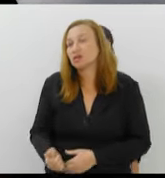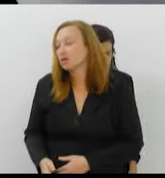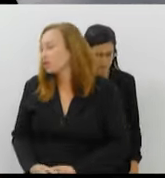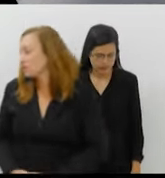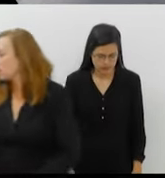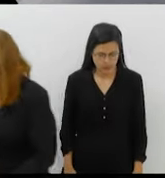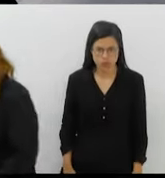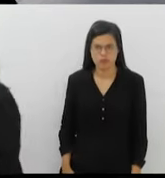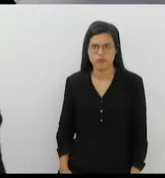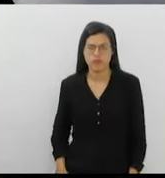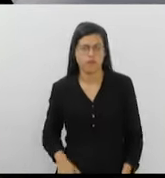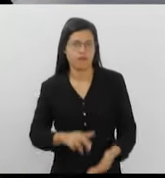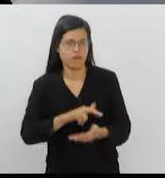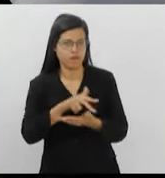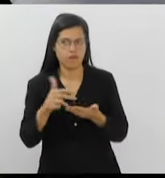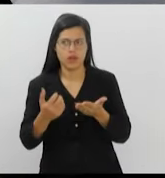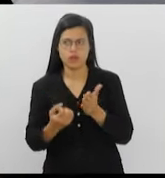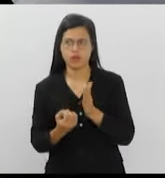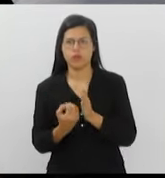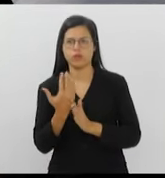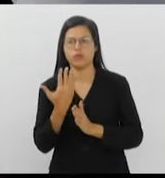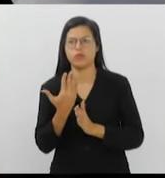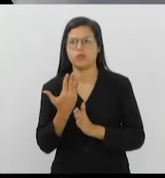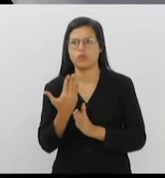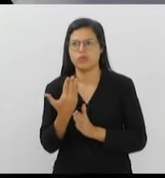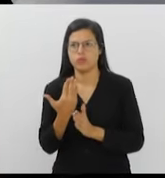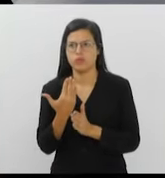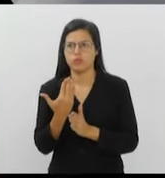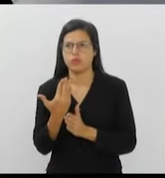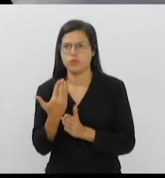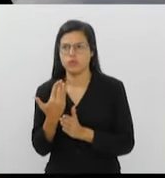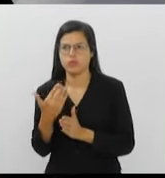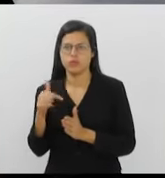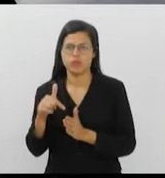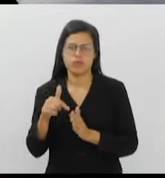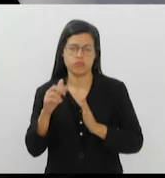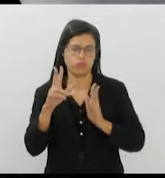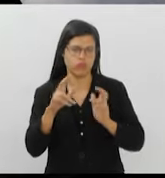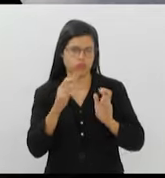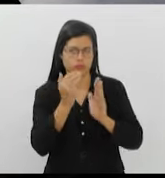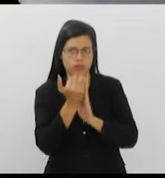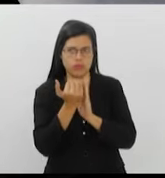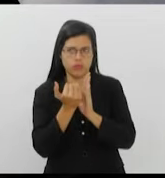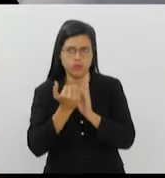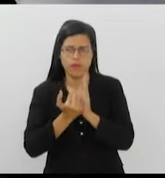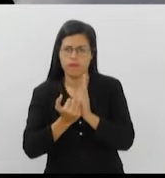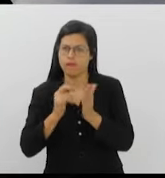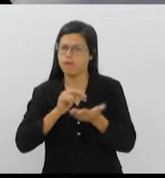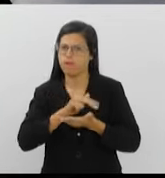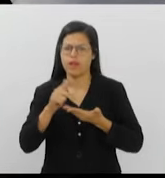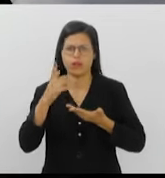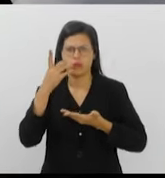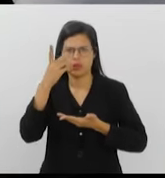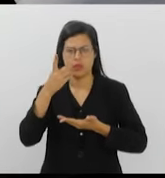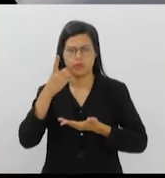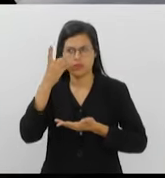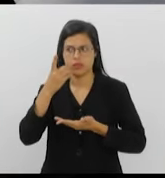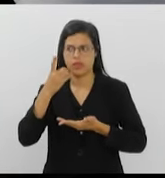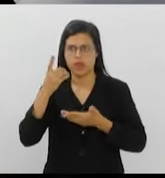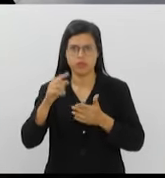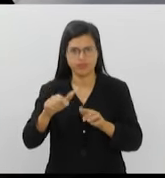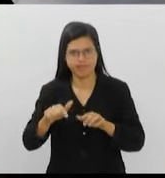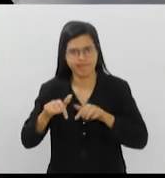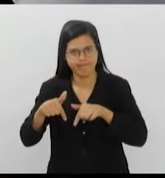que este decreto legislativo viesse à pauta, diversos deputados se